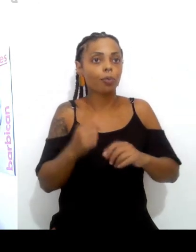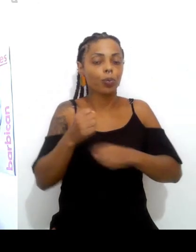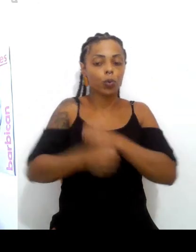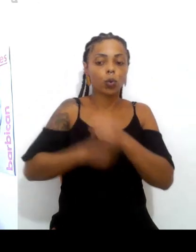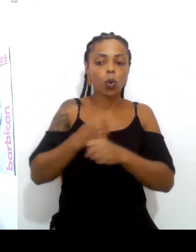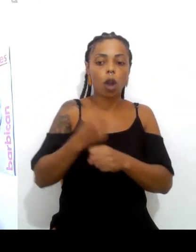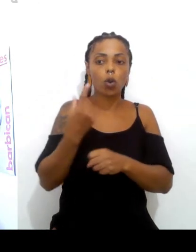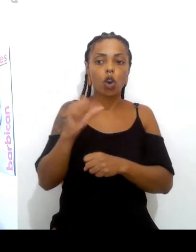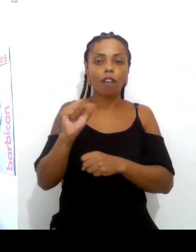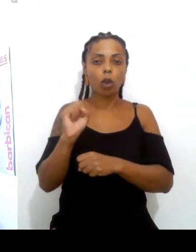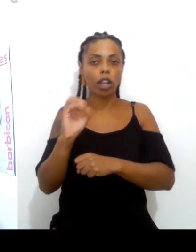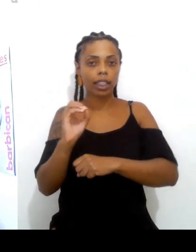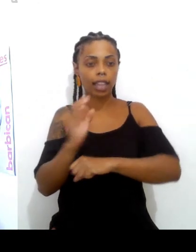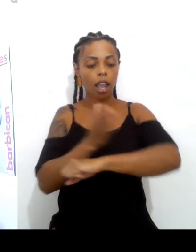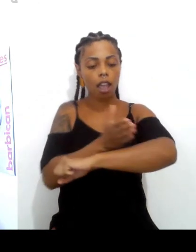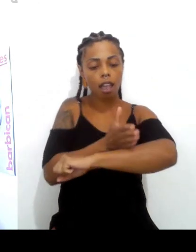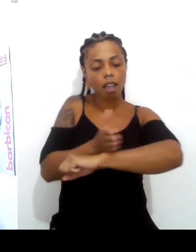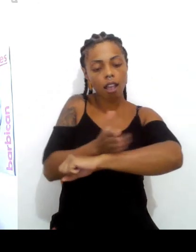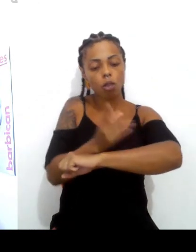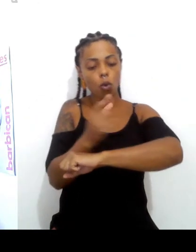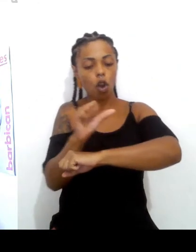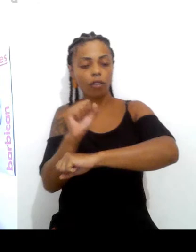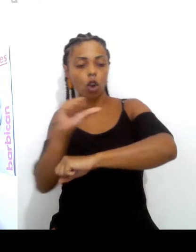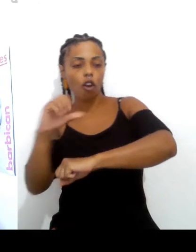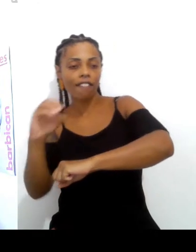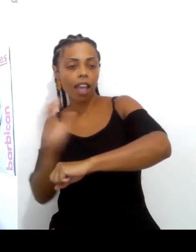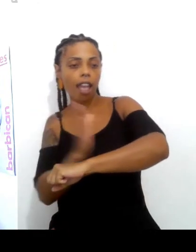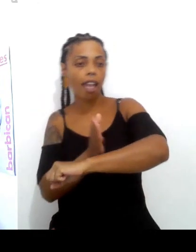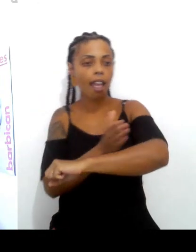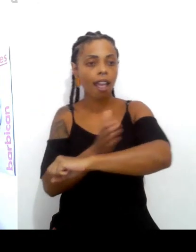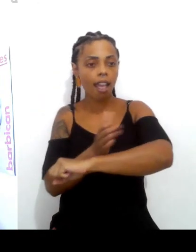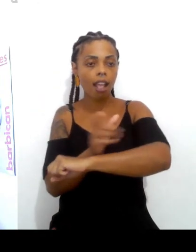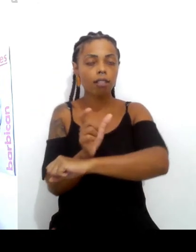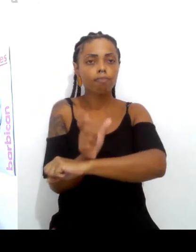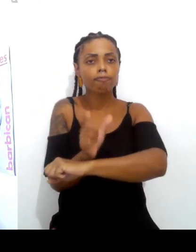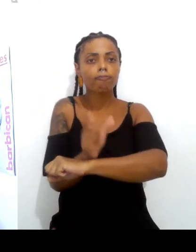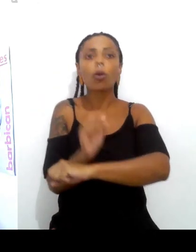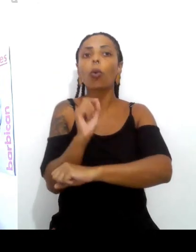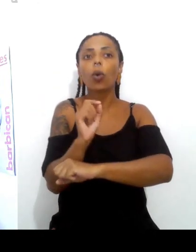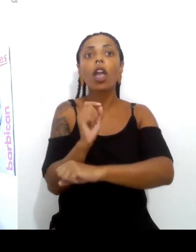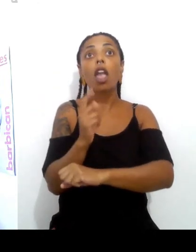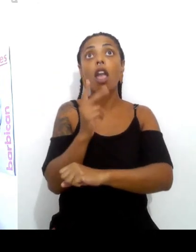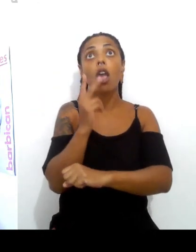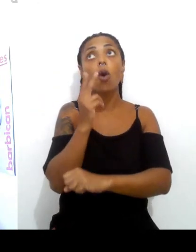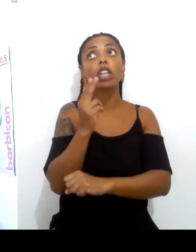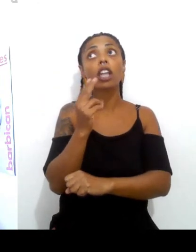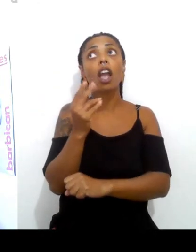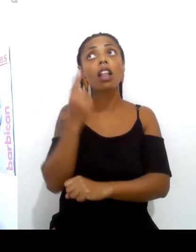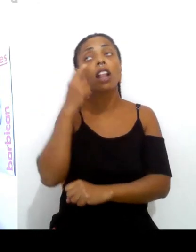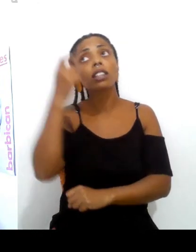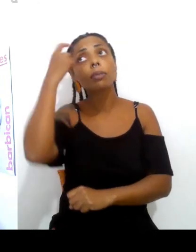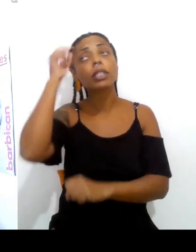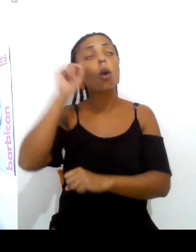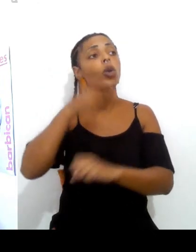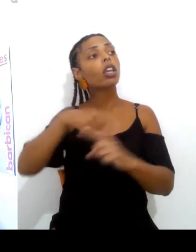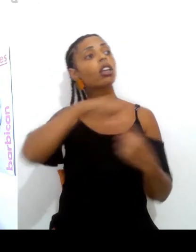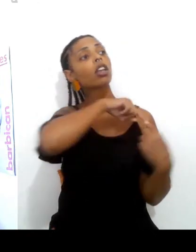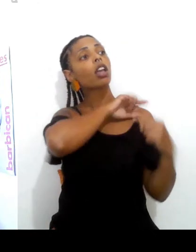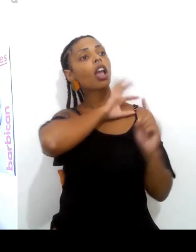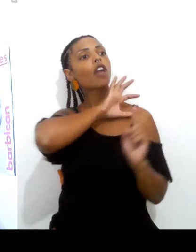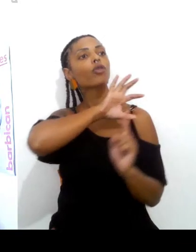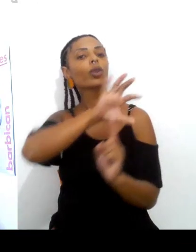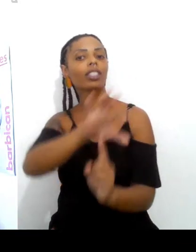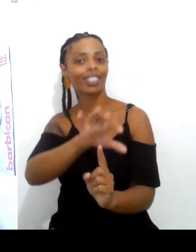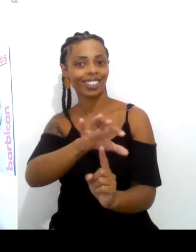seria fascinante eu acho é pensar no que há de remanescente e nos desenvolvimentos que